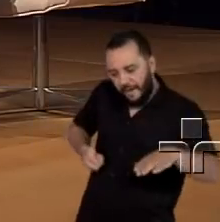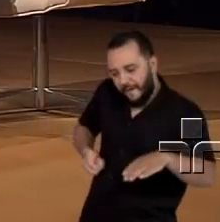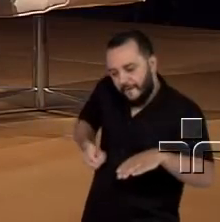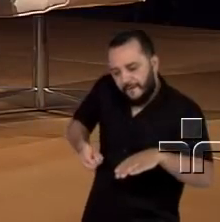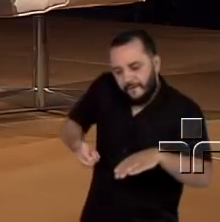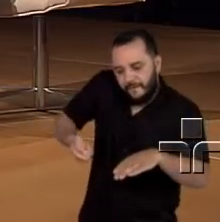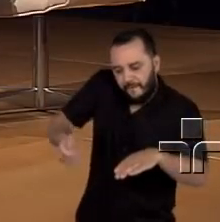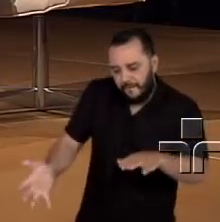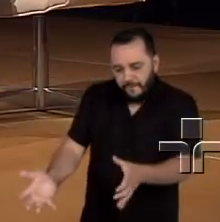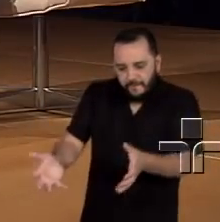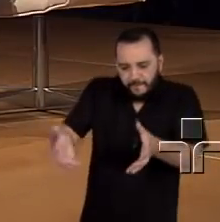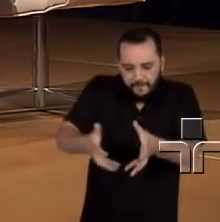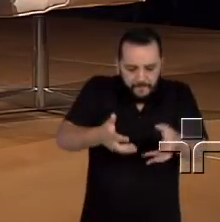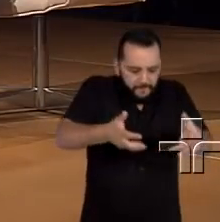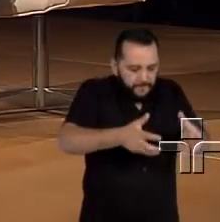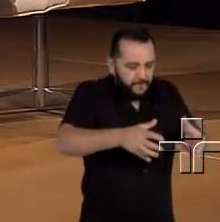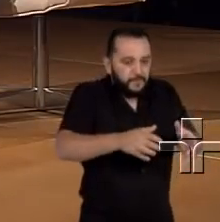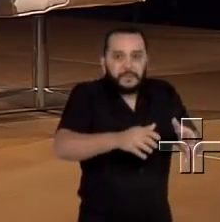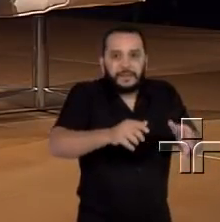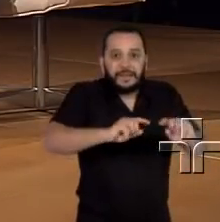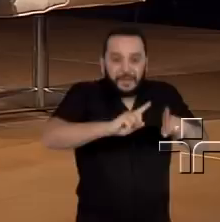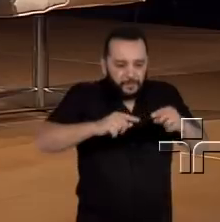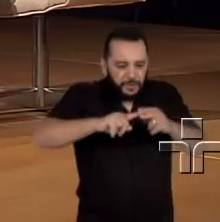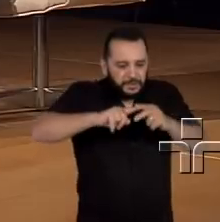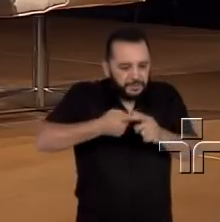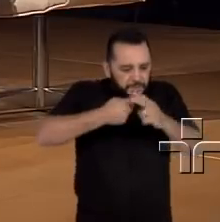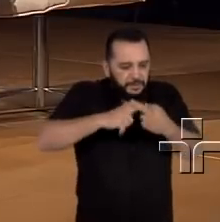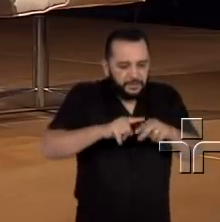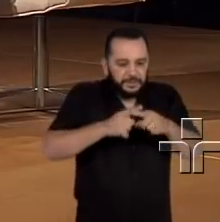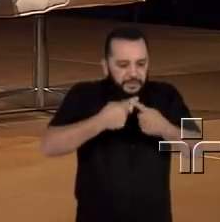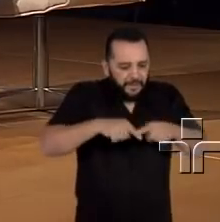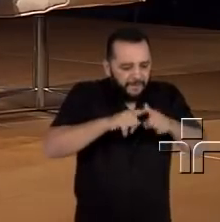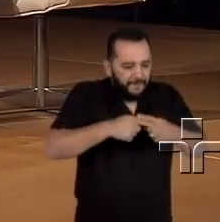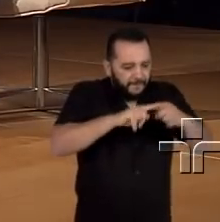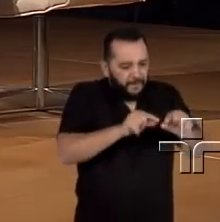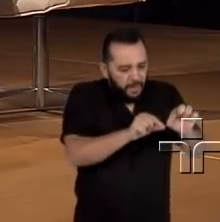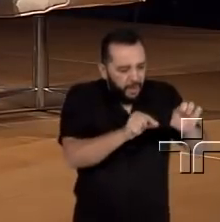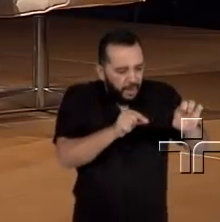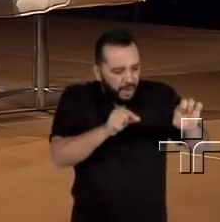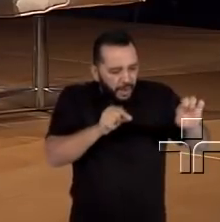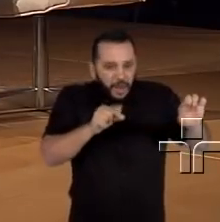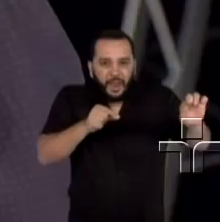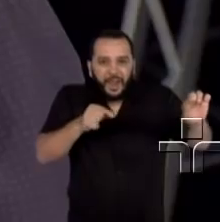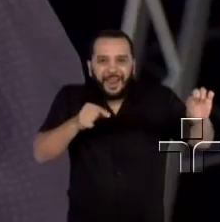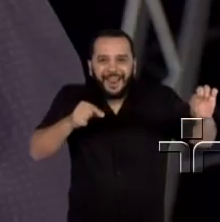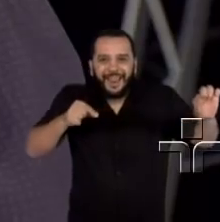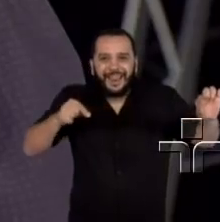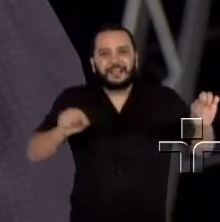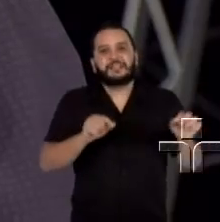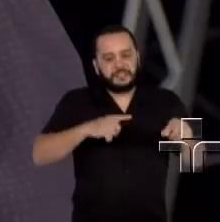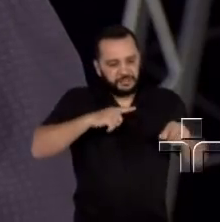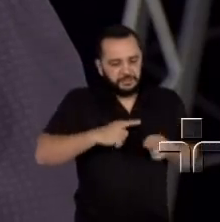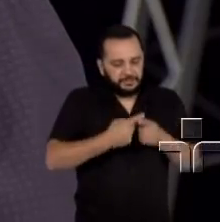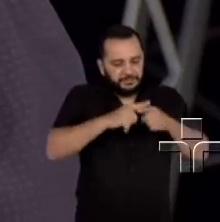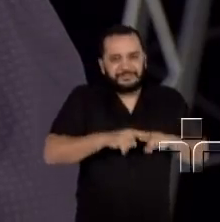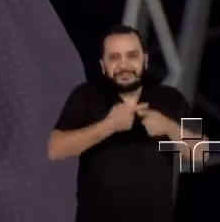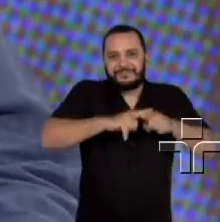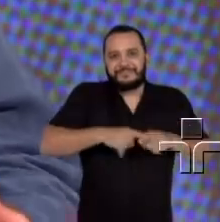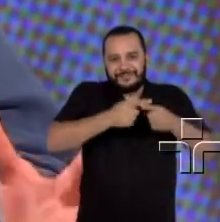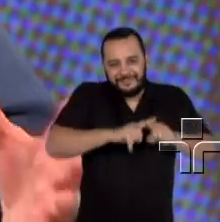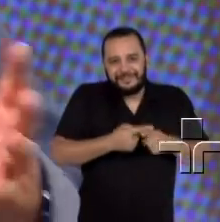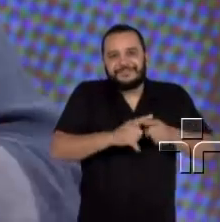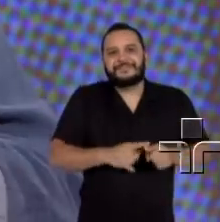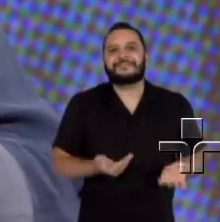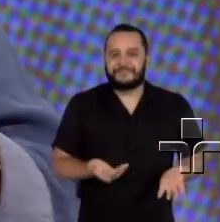fiar, né? E fazer colchas de lã de carneiro. Os teares a produção artística era muito grande, e sem contar